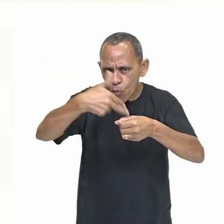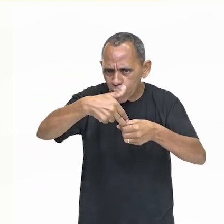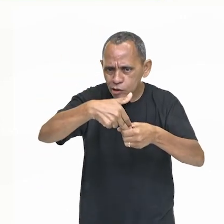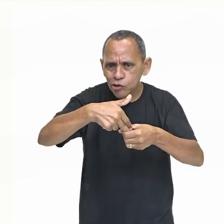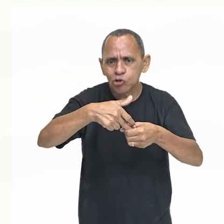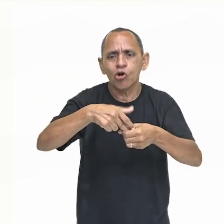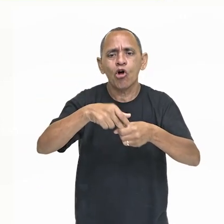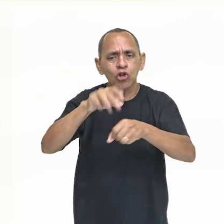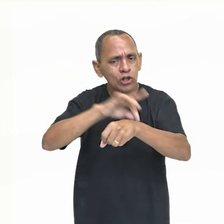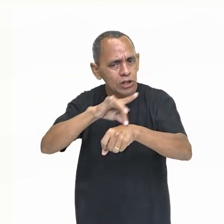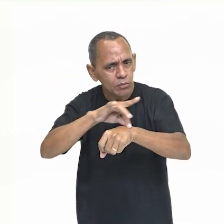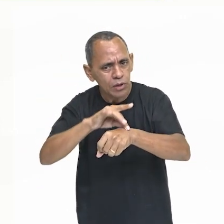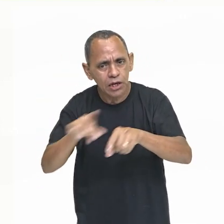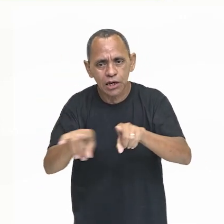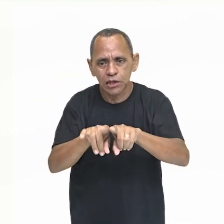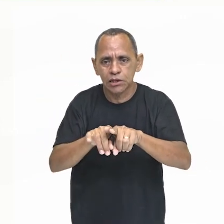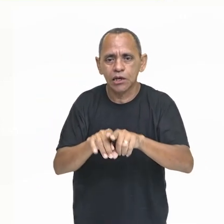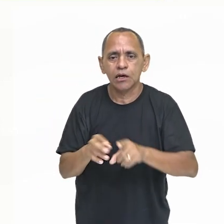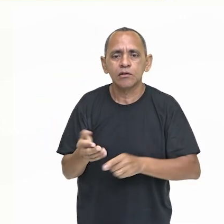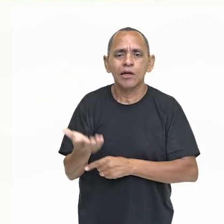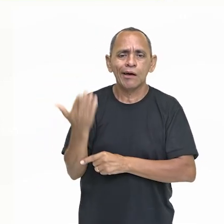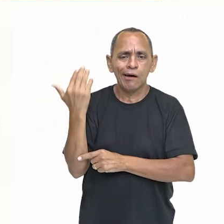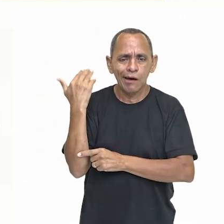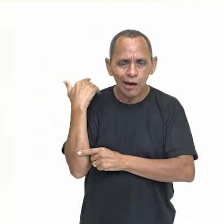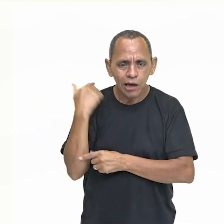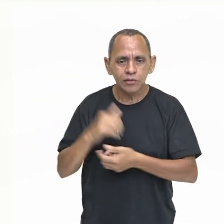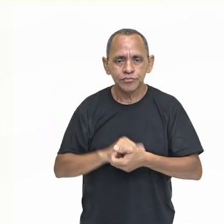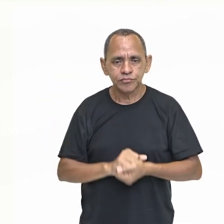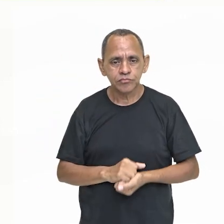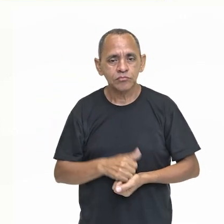1973. Então, vejam que apareceu uma palavra ali,